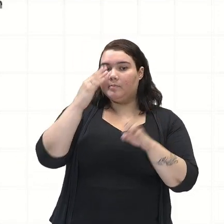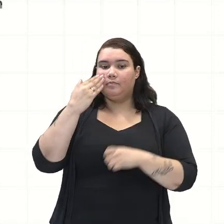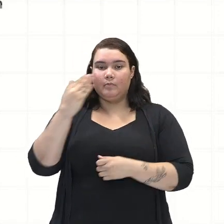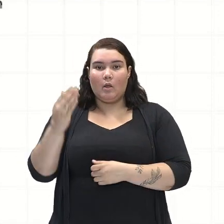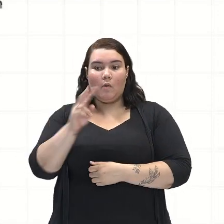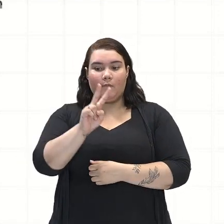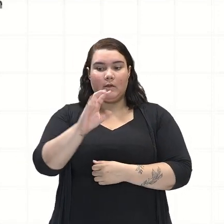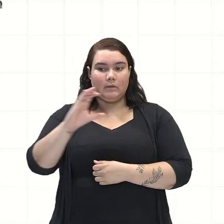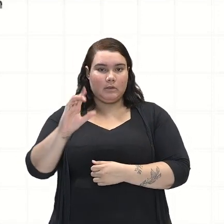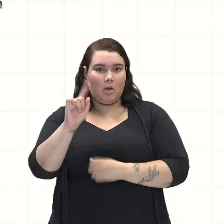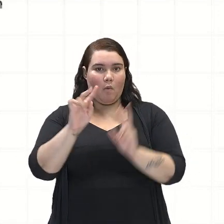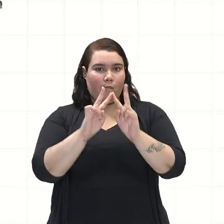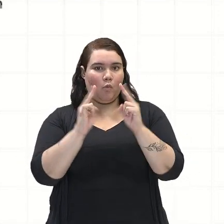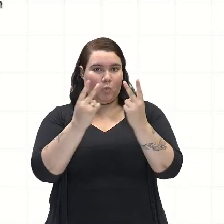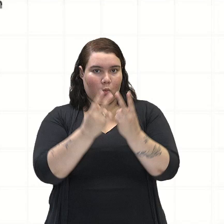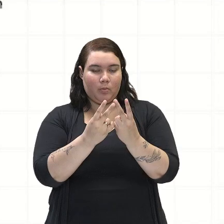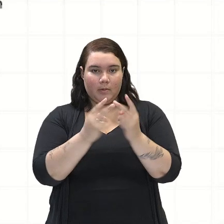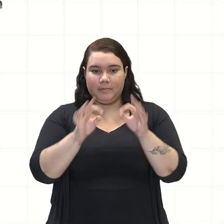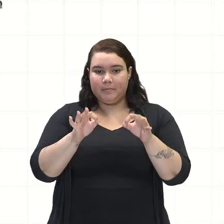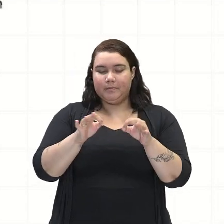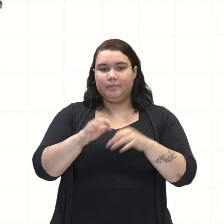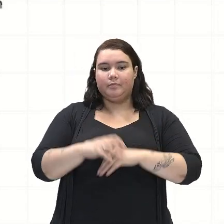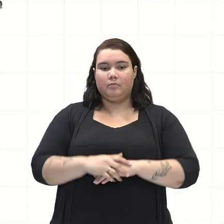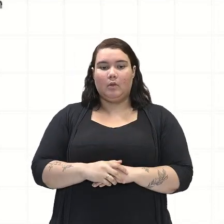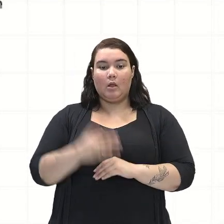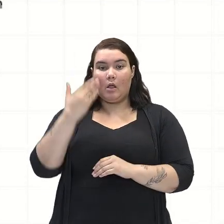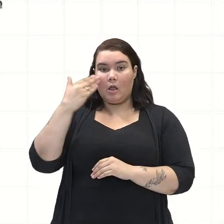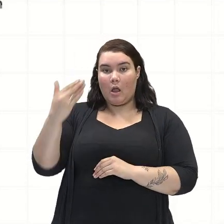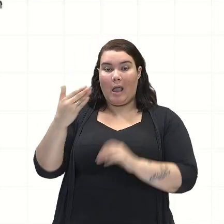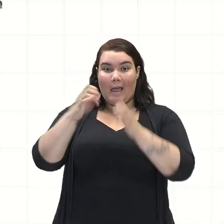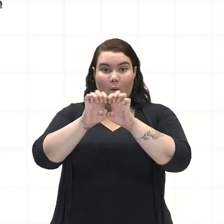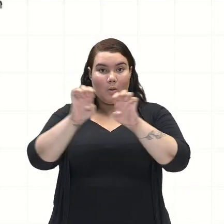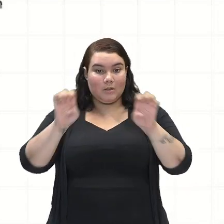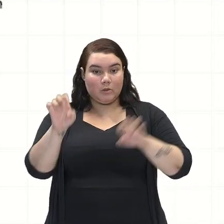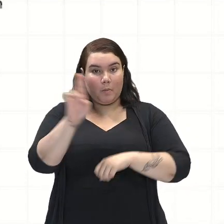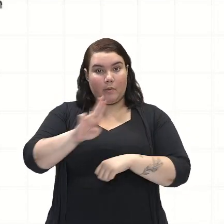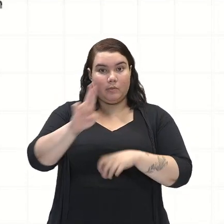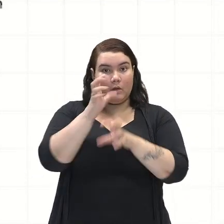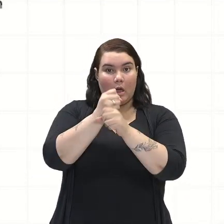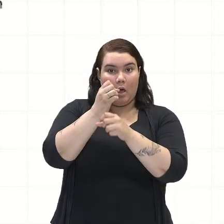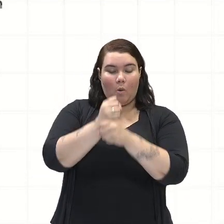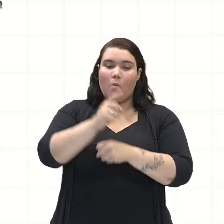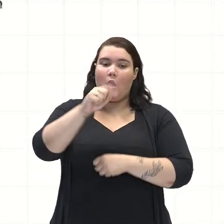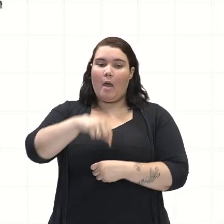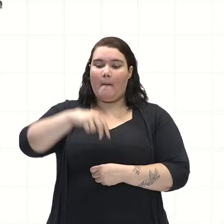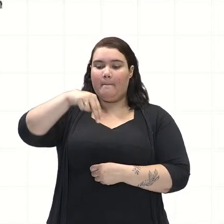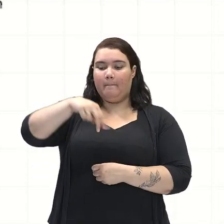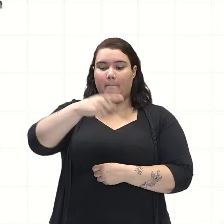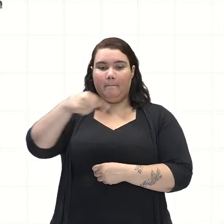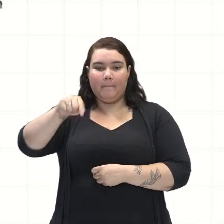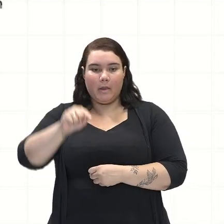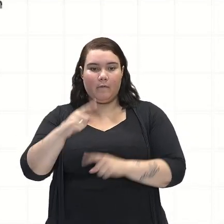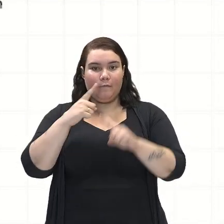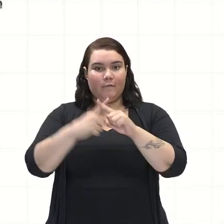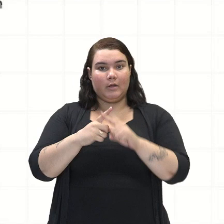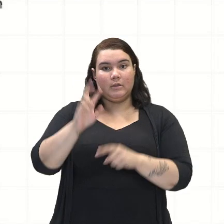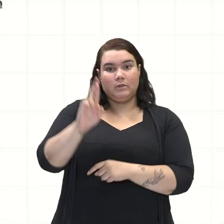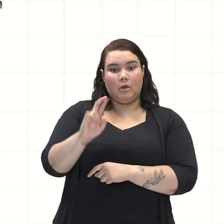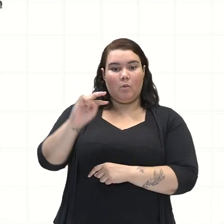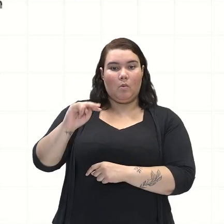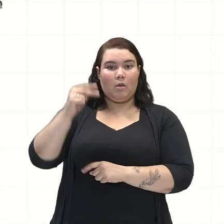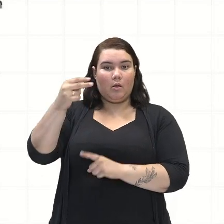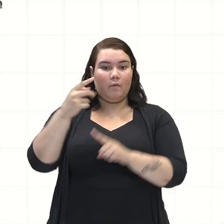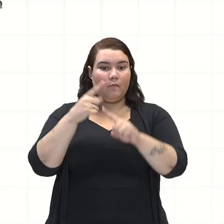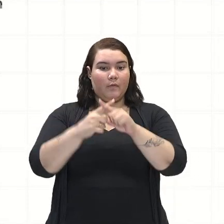VC, ó? Ela é, então, ó, π vezes R ao quadrado vezes a